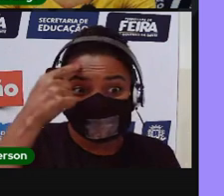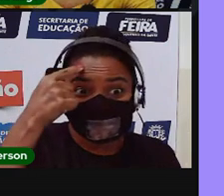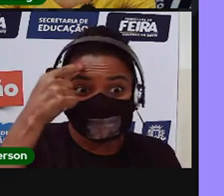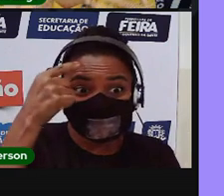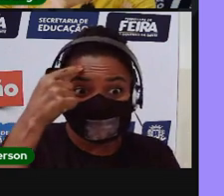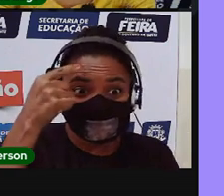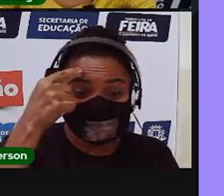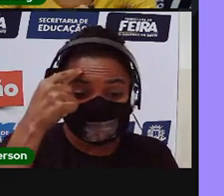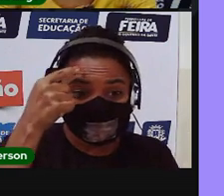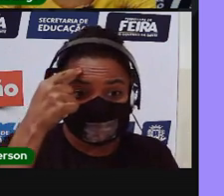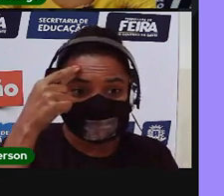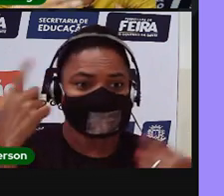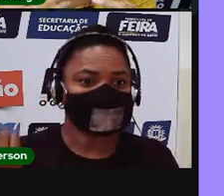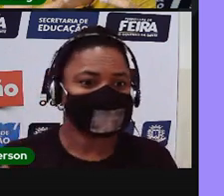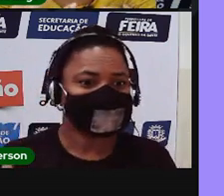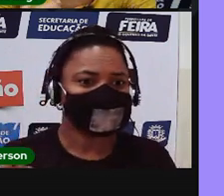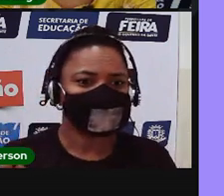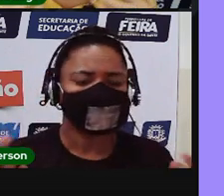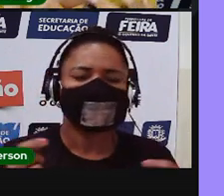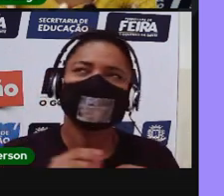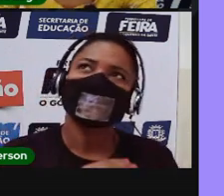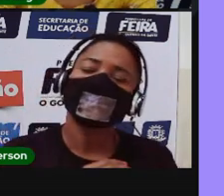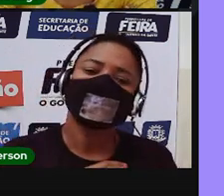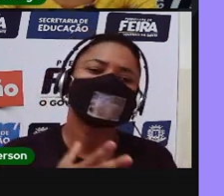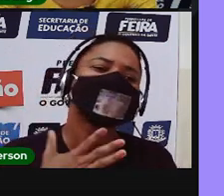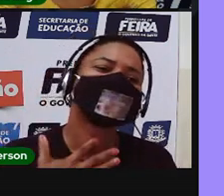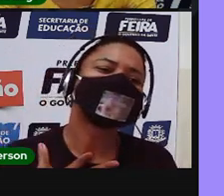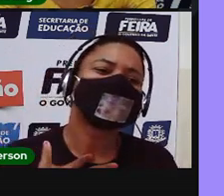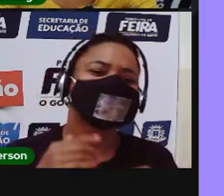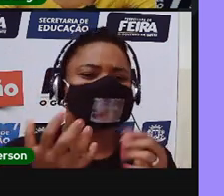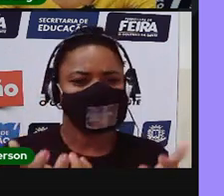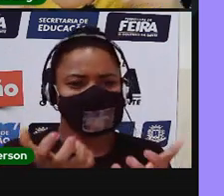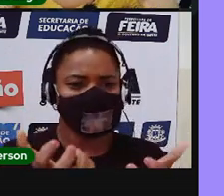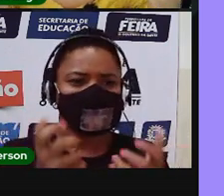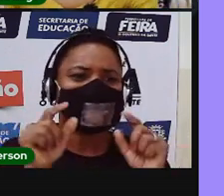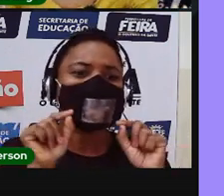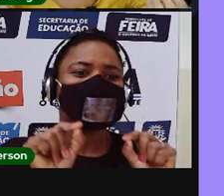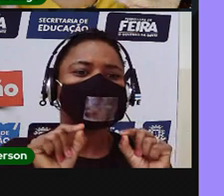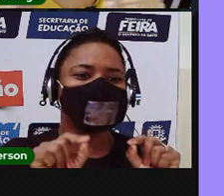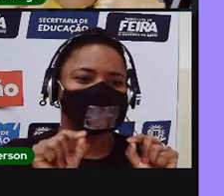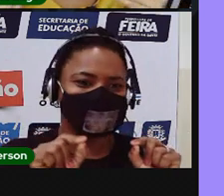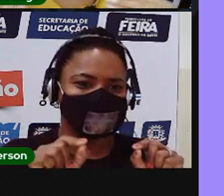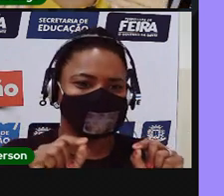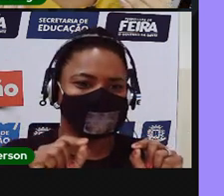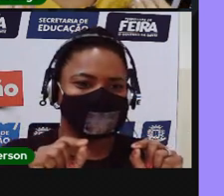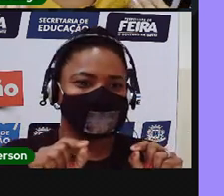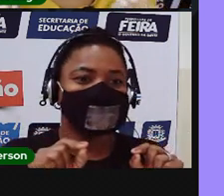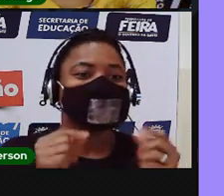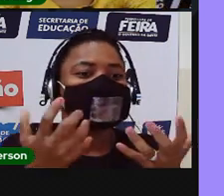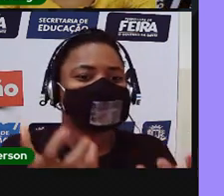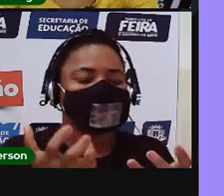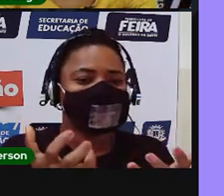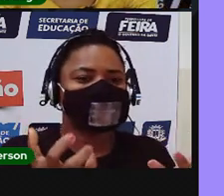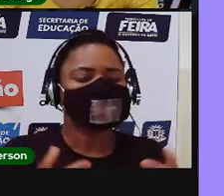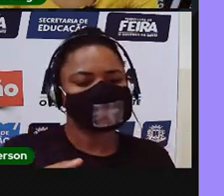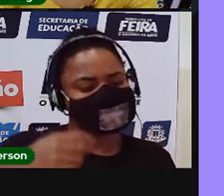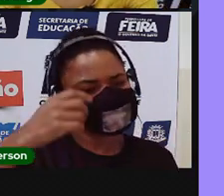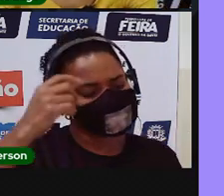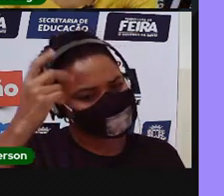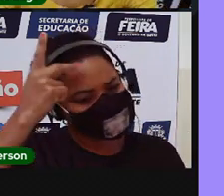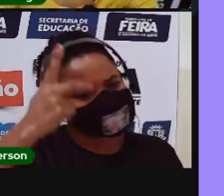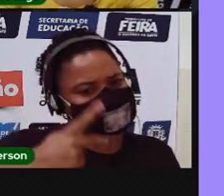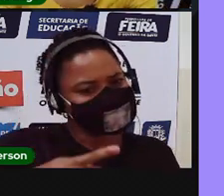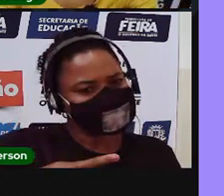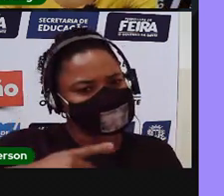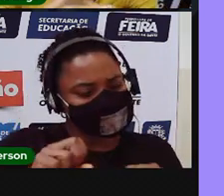você quer, qual é o seu desejo, né? No que é que você pode ser protagonista?